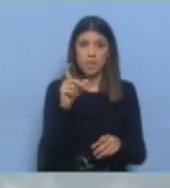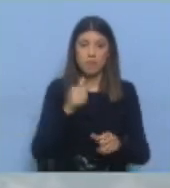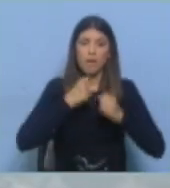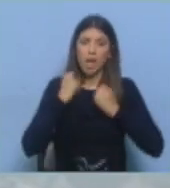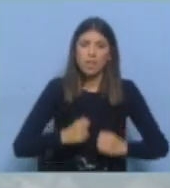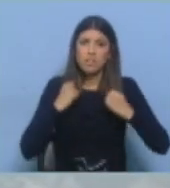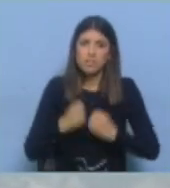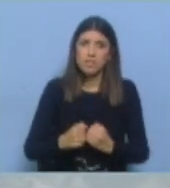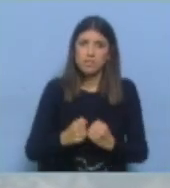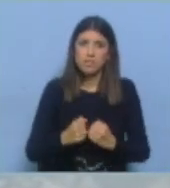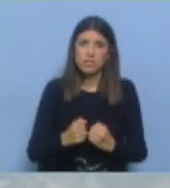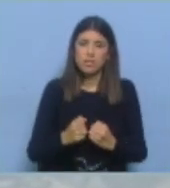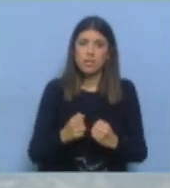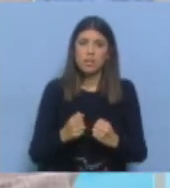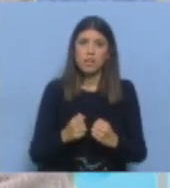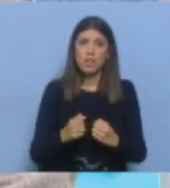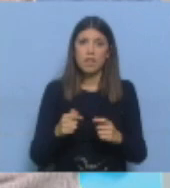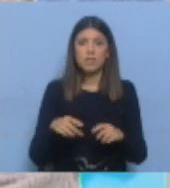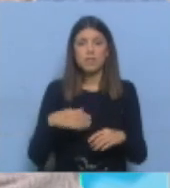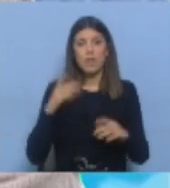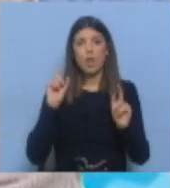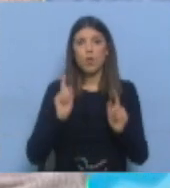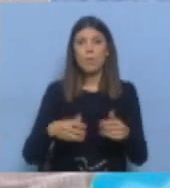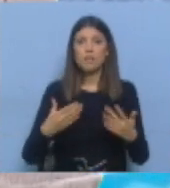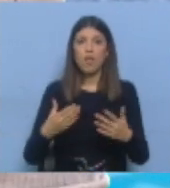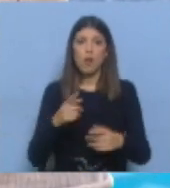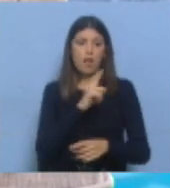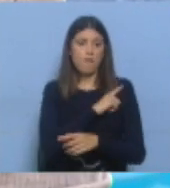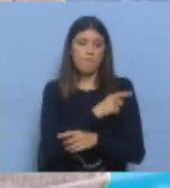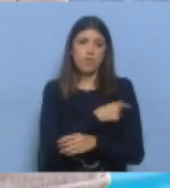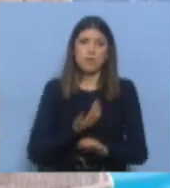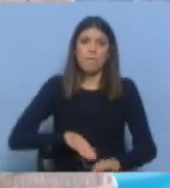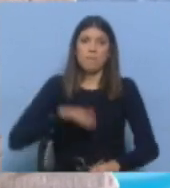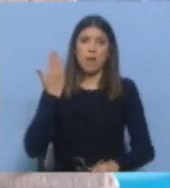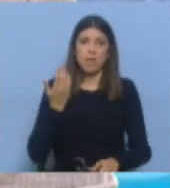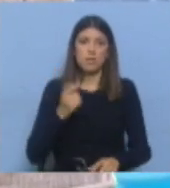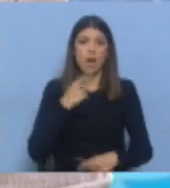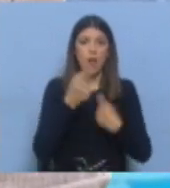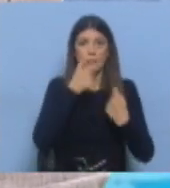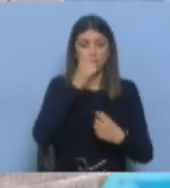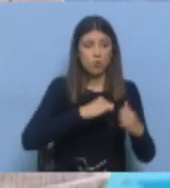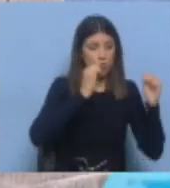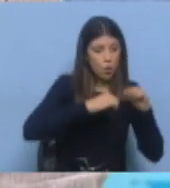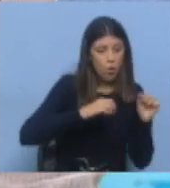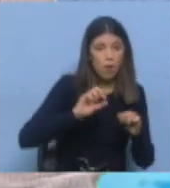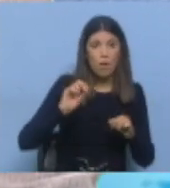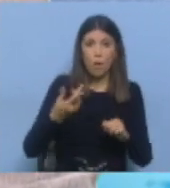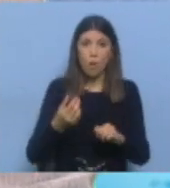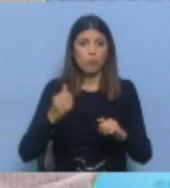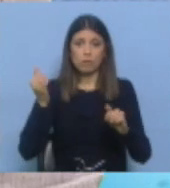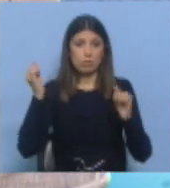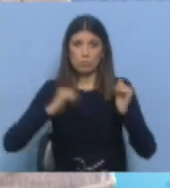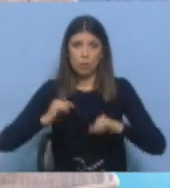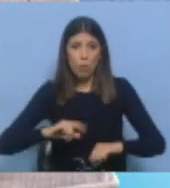à dinâmica do pontificado está a ganhar força. Eu não sei se toda a gente concorda com isto, se tem outra impressão, e se tiver outra, ainda melhor, se eu estiver